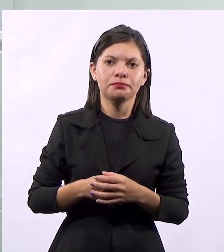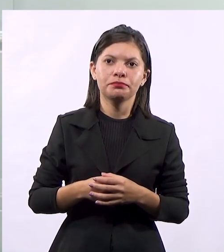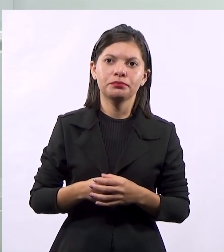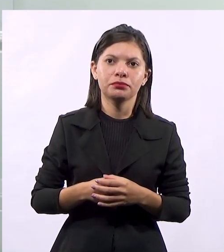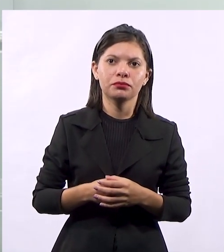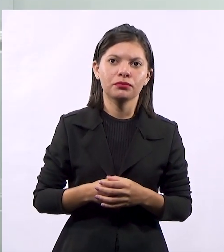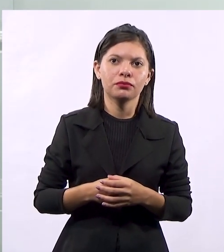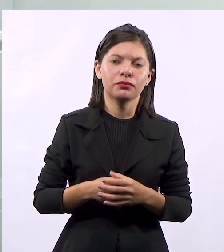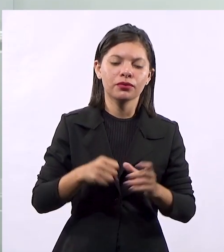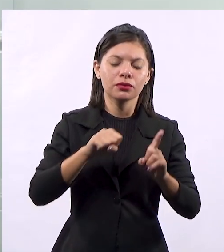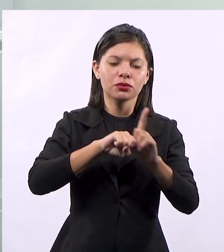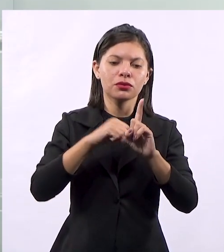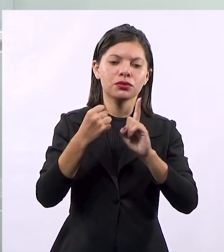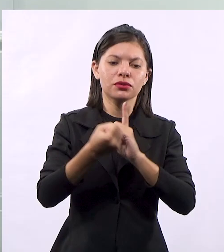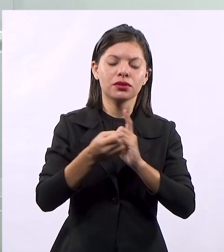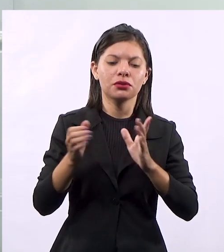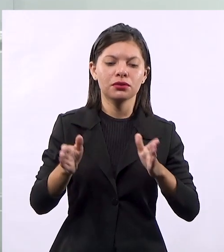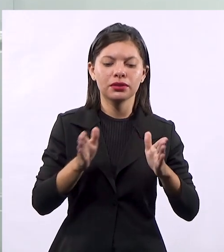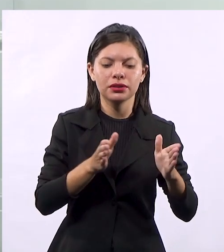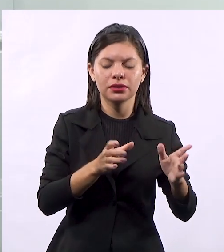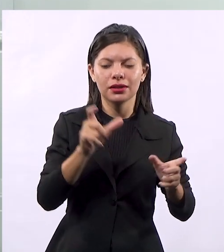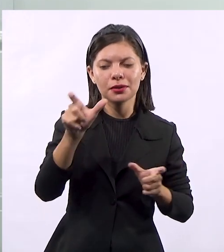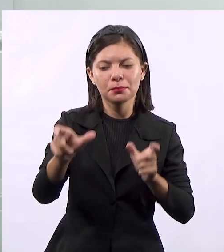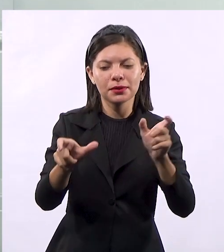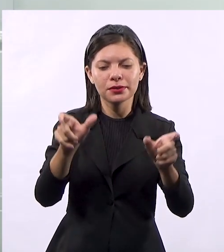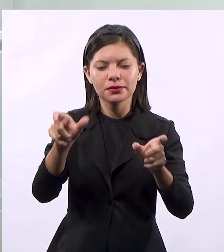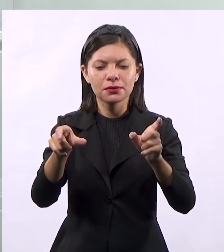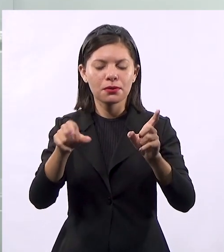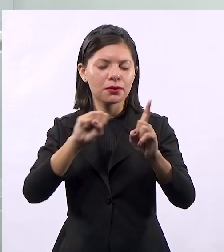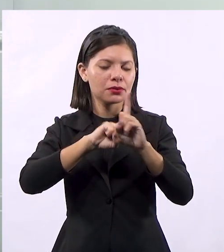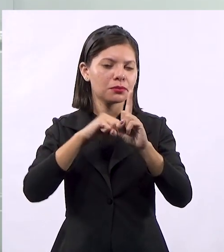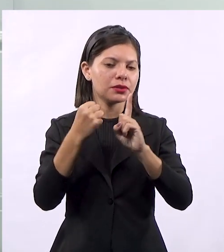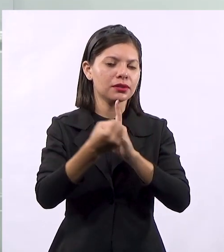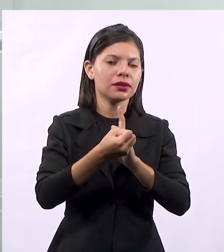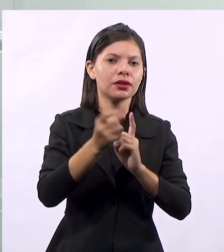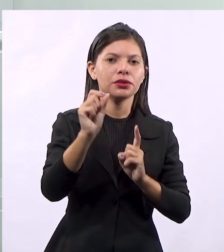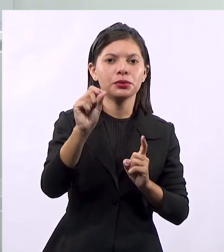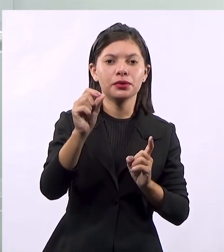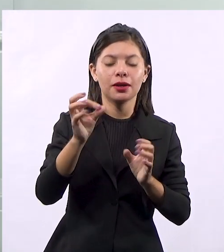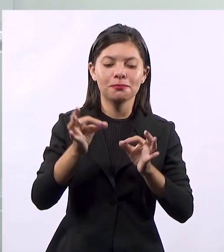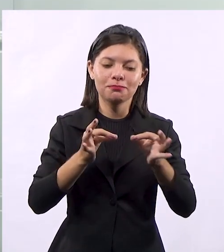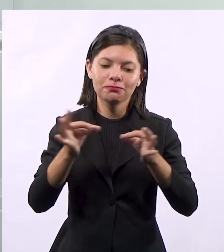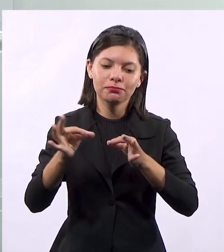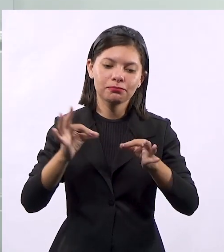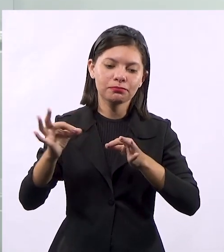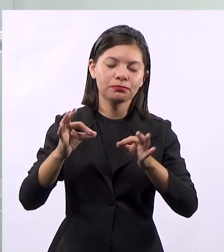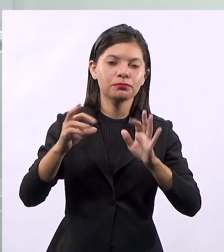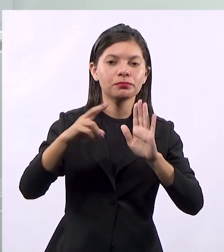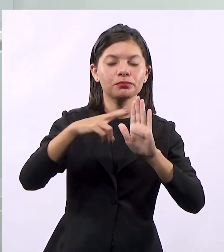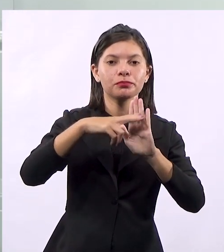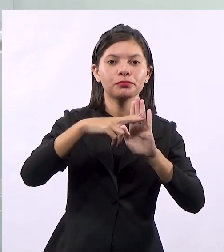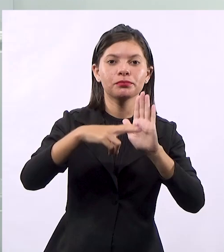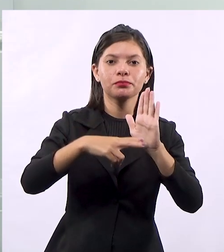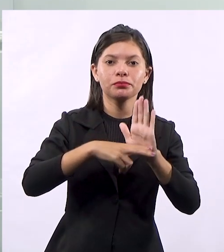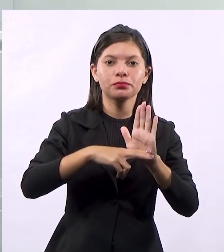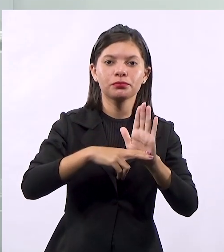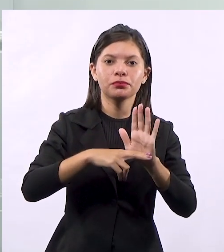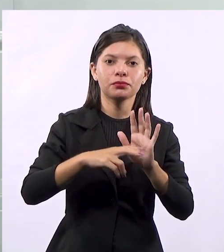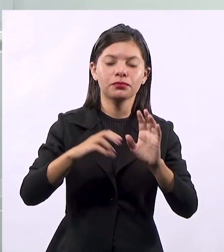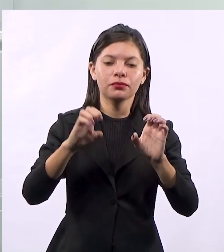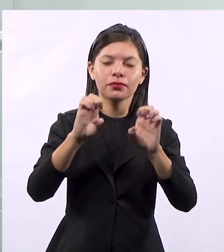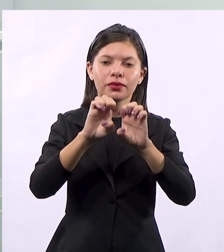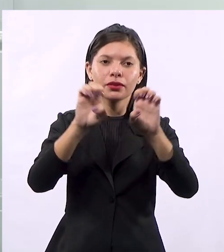outros devem respeitar esse bem, devem garantir esse bem. Para que isso aconteça numa